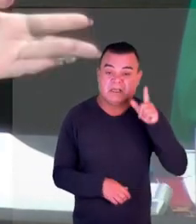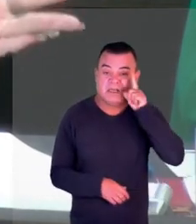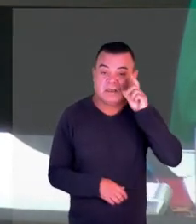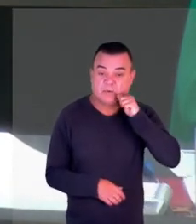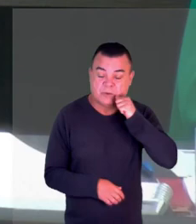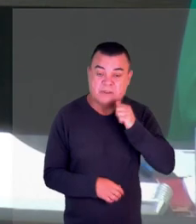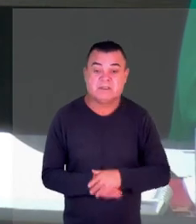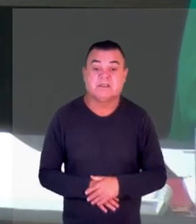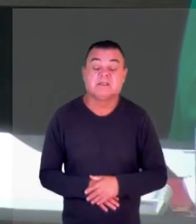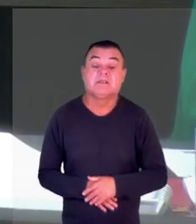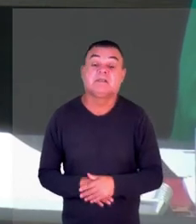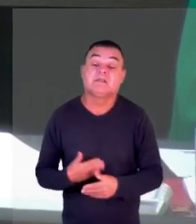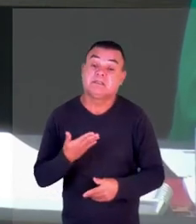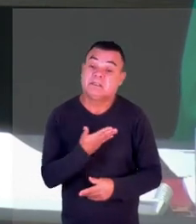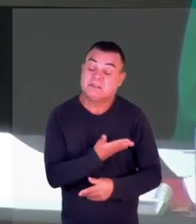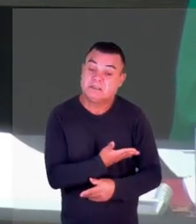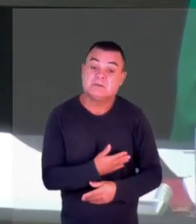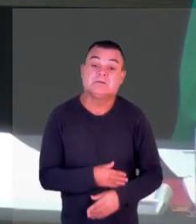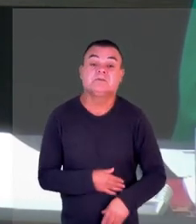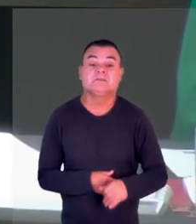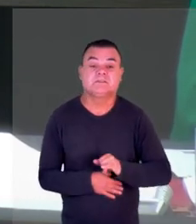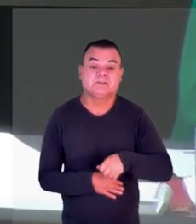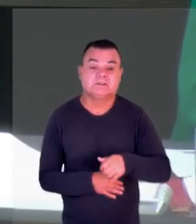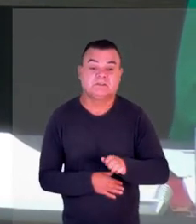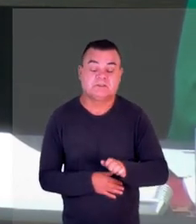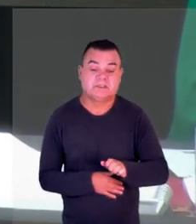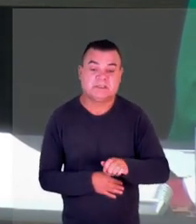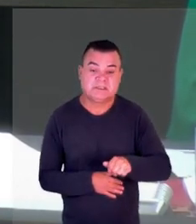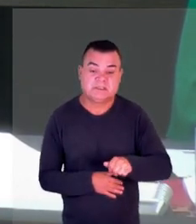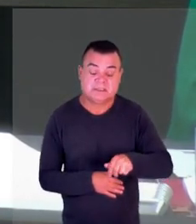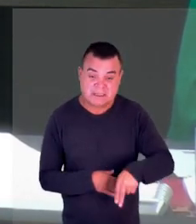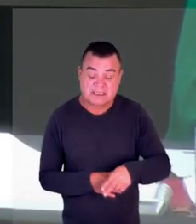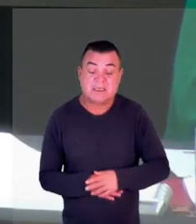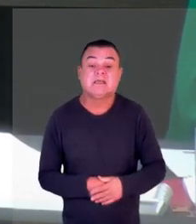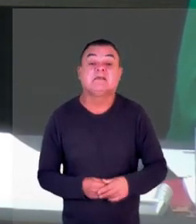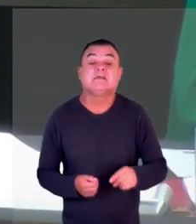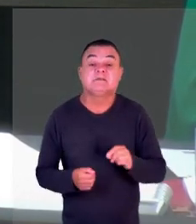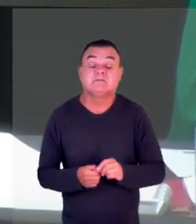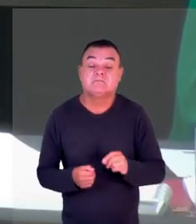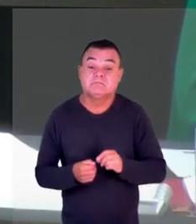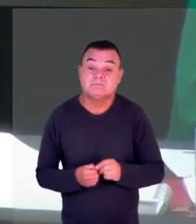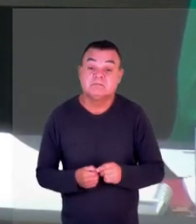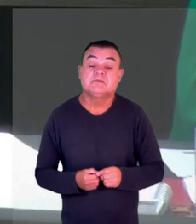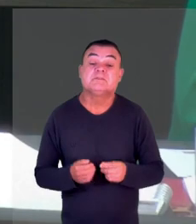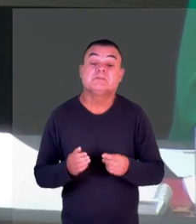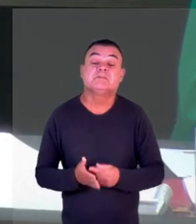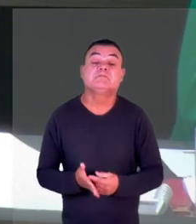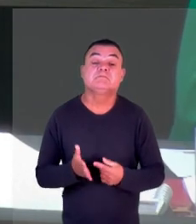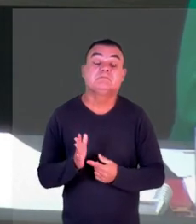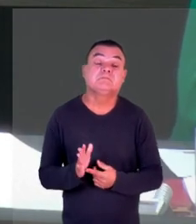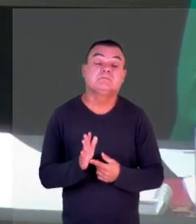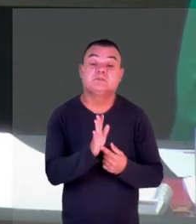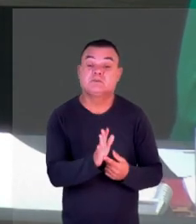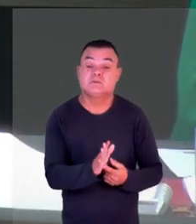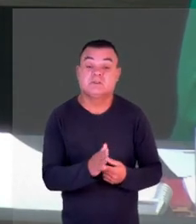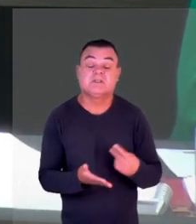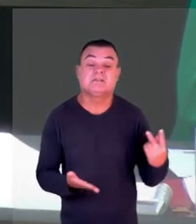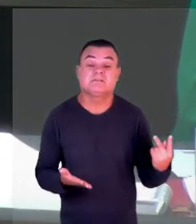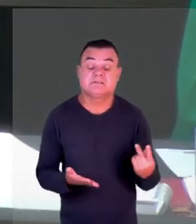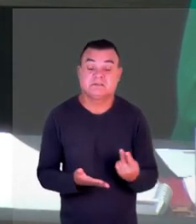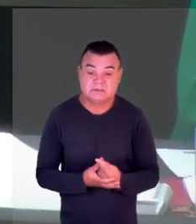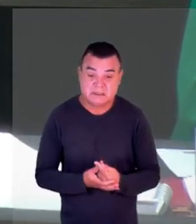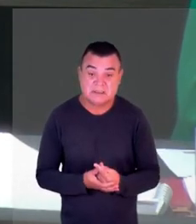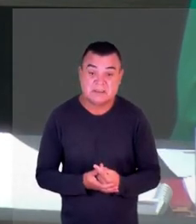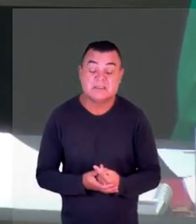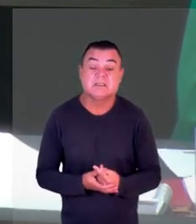zigler fez referência expressa no relatório eh da ONU a essa atuação e uma atuação conjunta que se iniciou com as audiências públicas Na